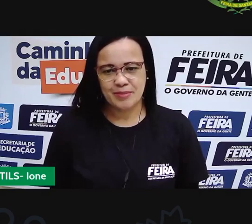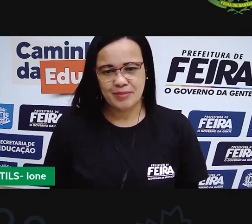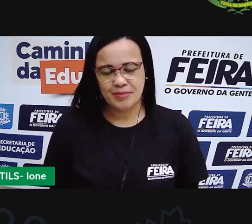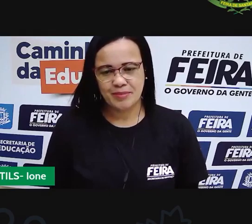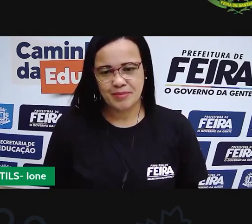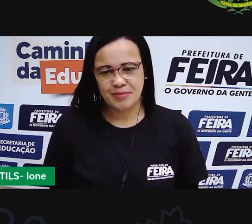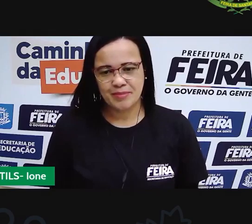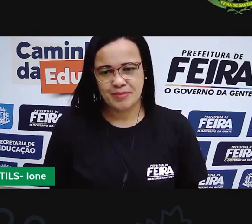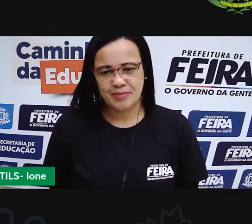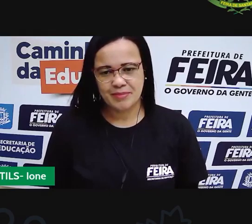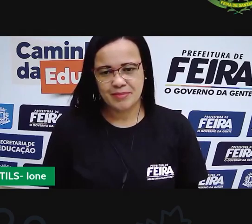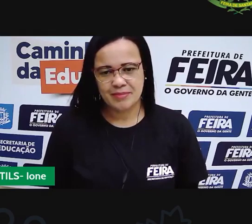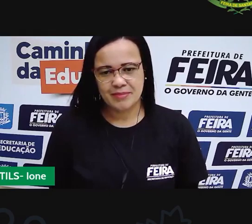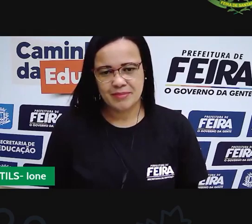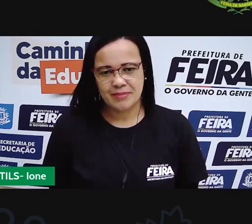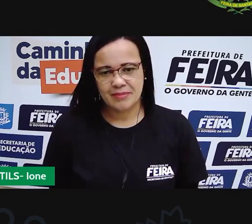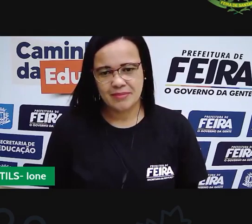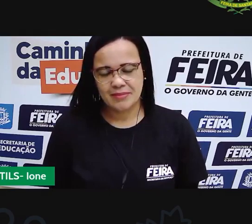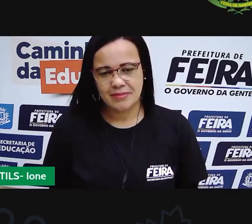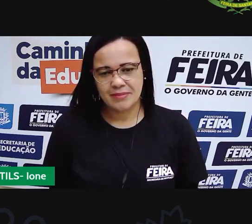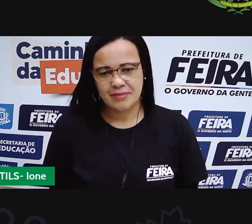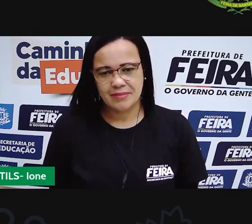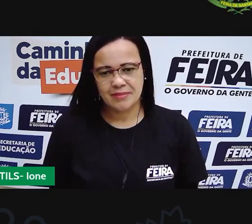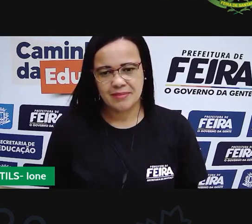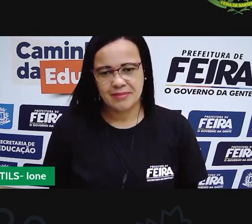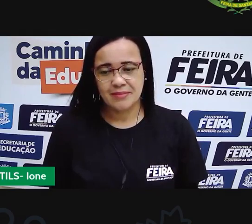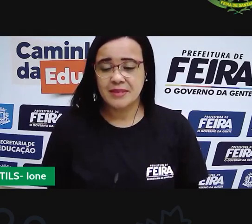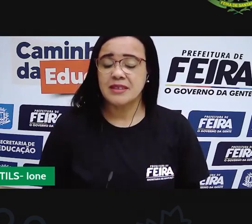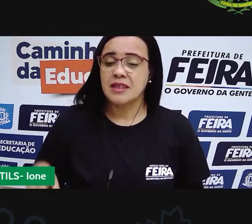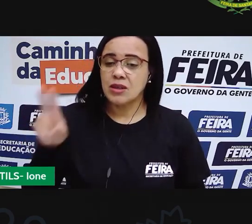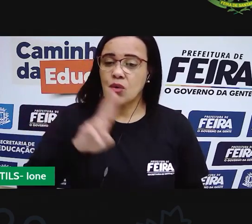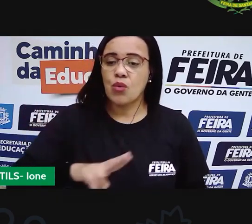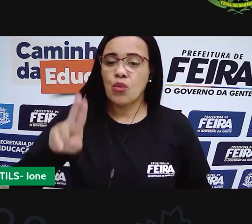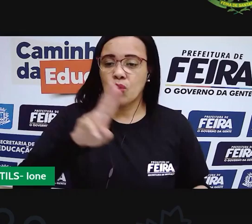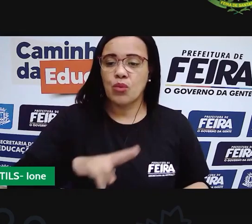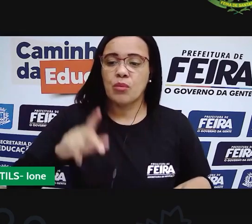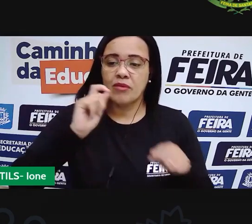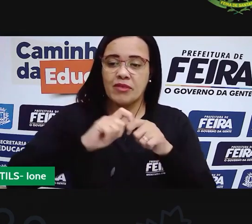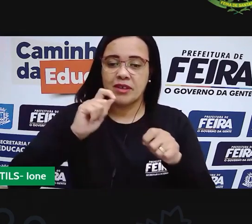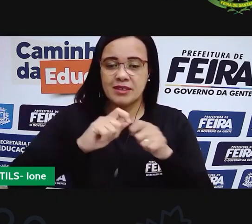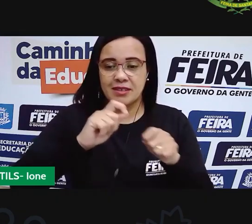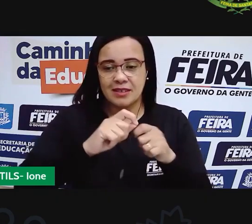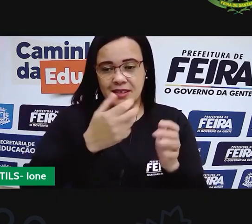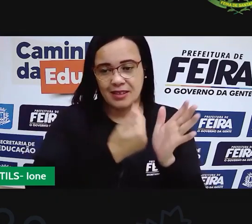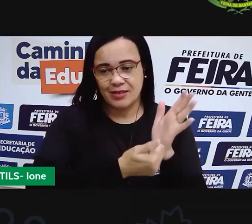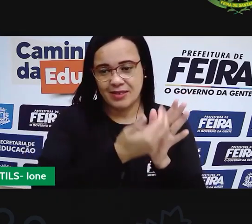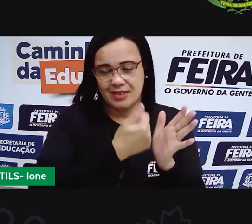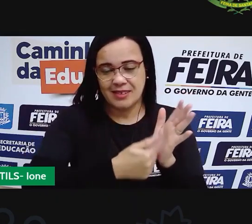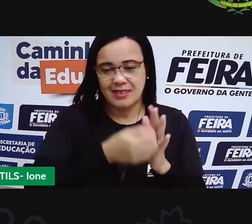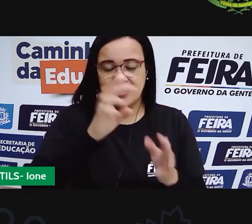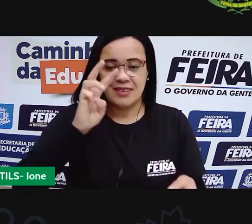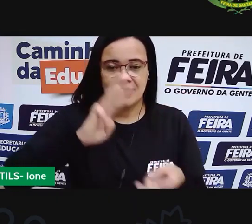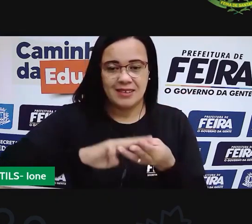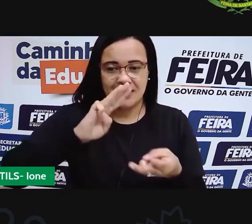Agora, criançada, que a gente já viu a quantidade de palitos